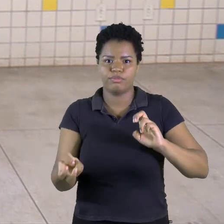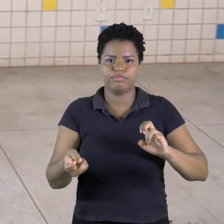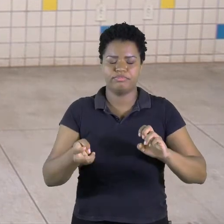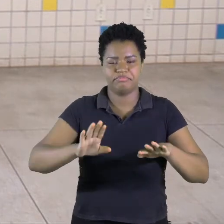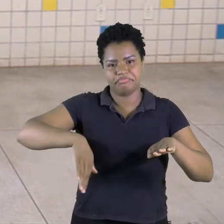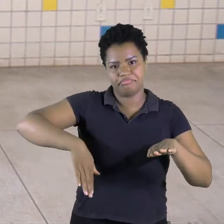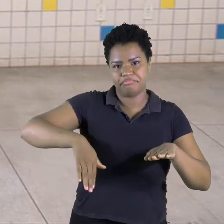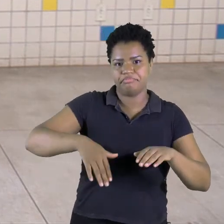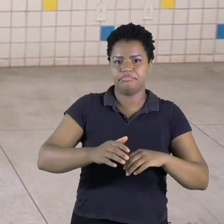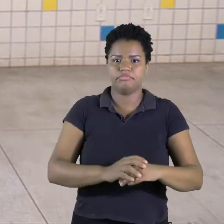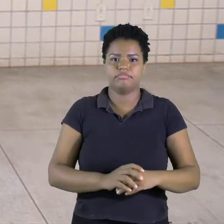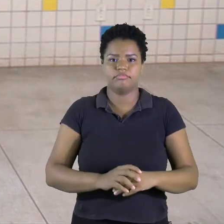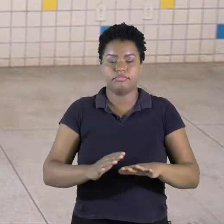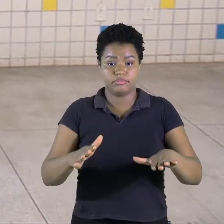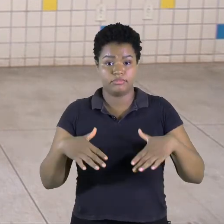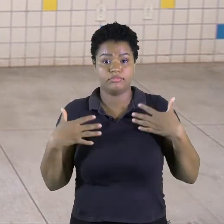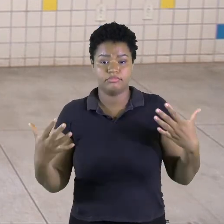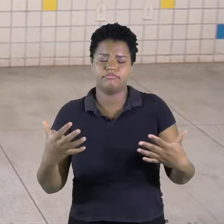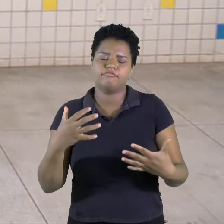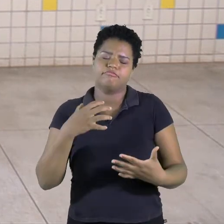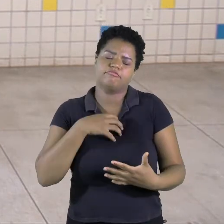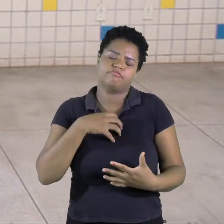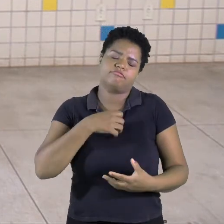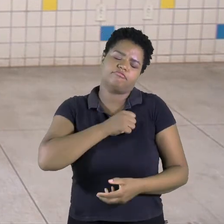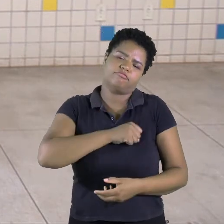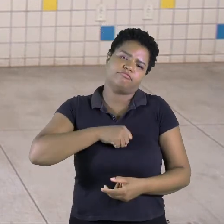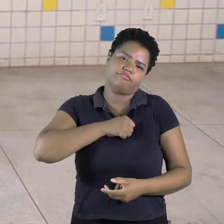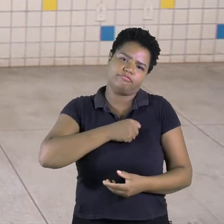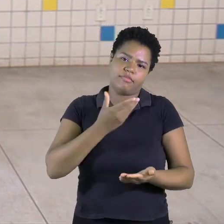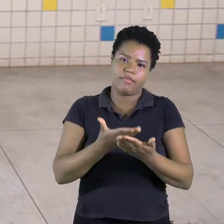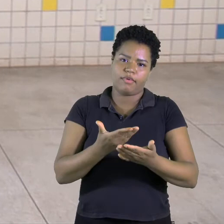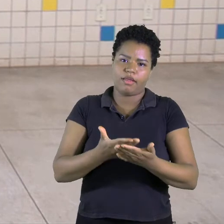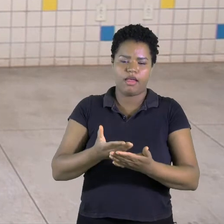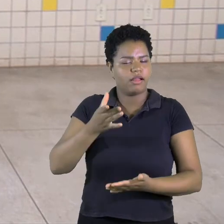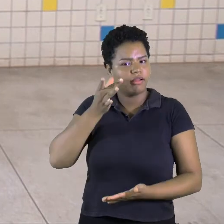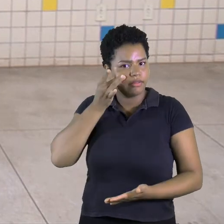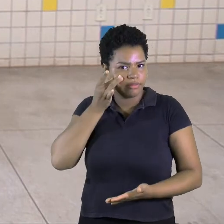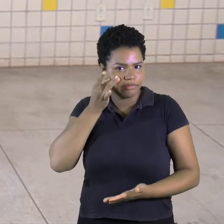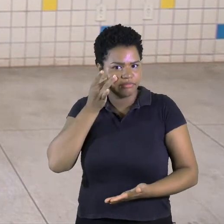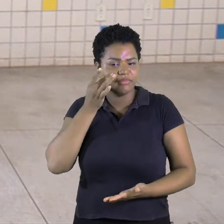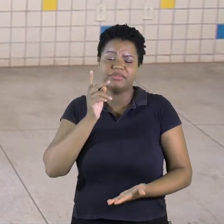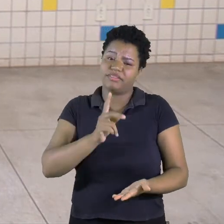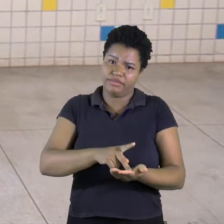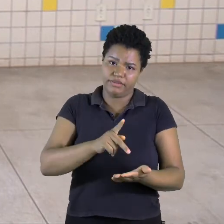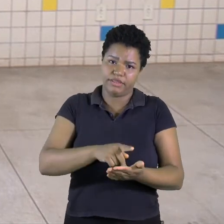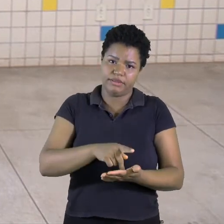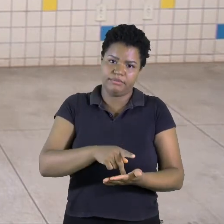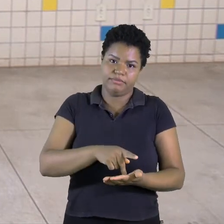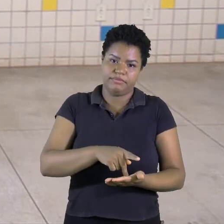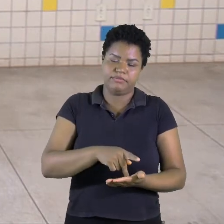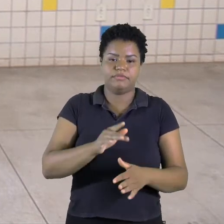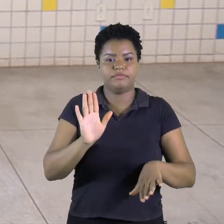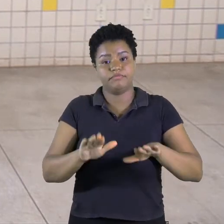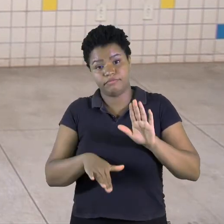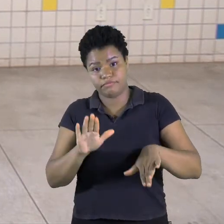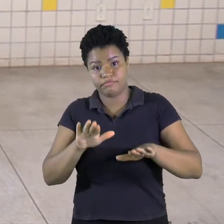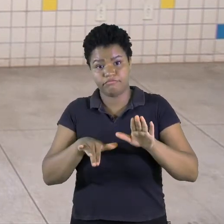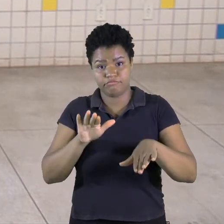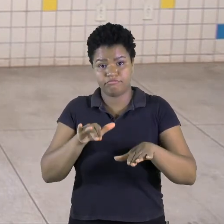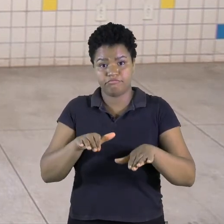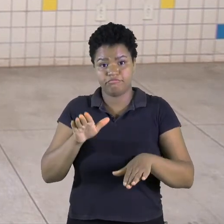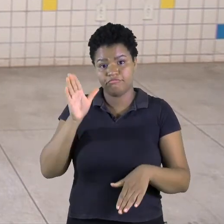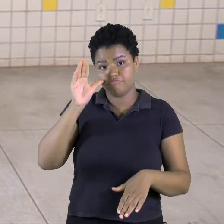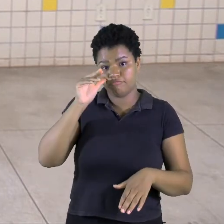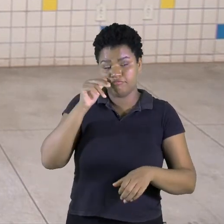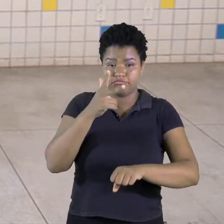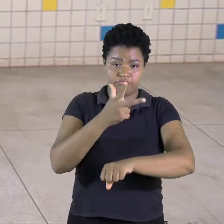De repente, senti saudade das aulas presenciais. Isso é verdade. De vez em quando, assisto algumas